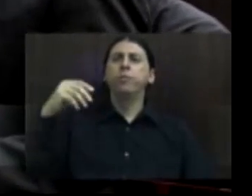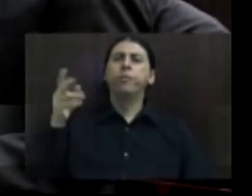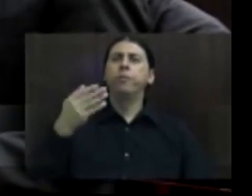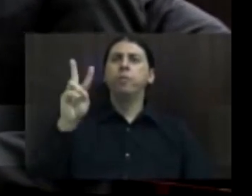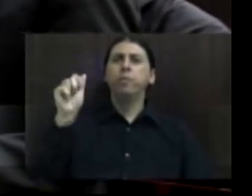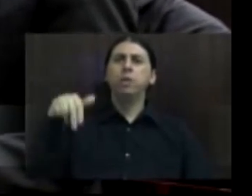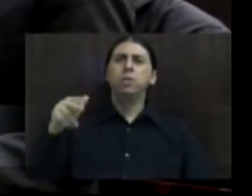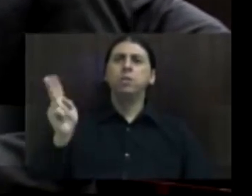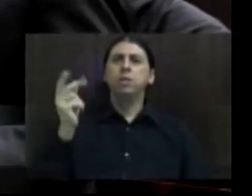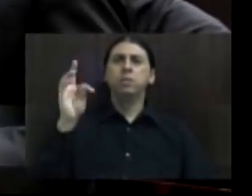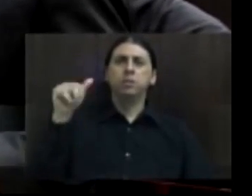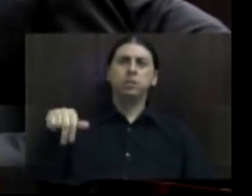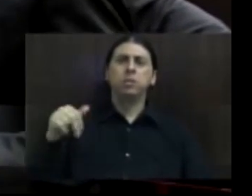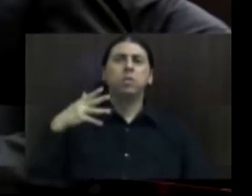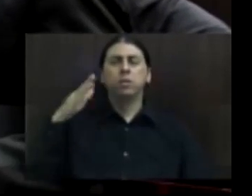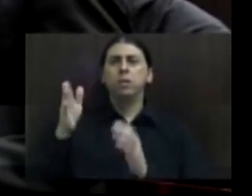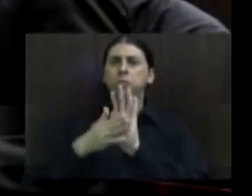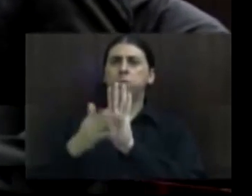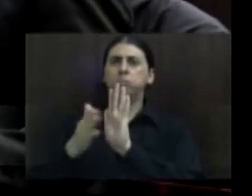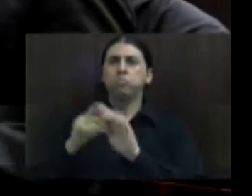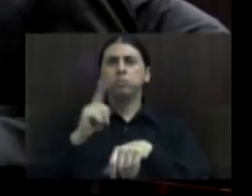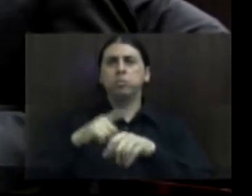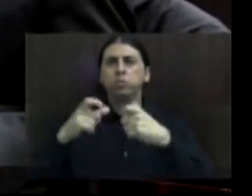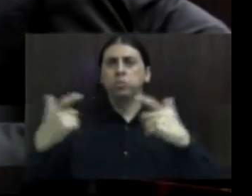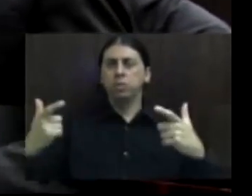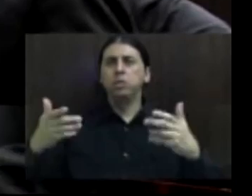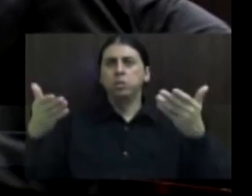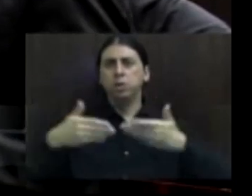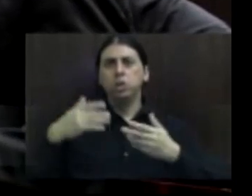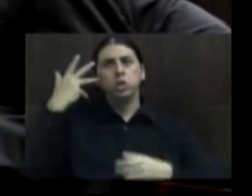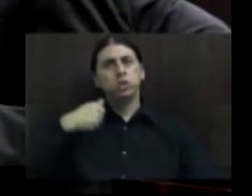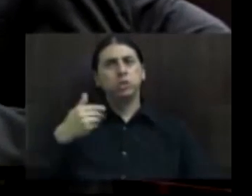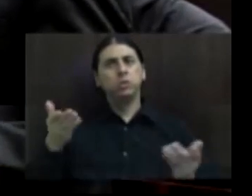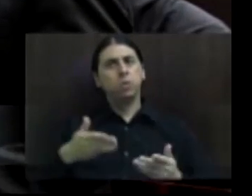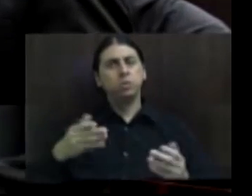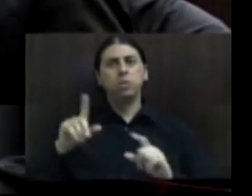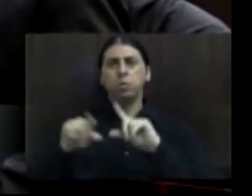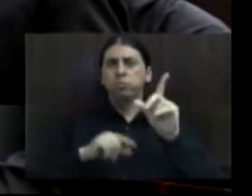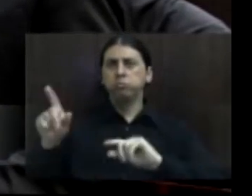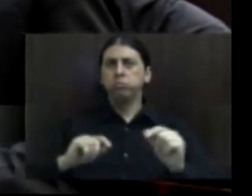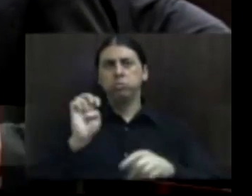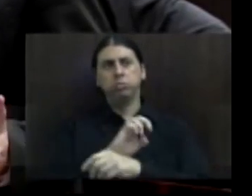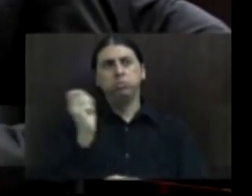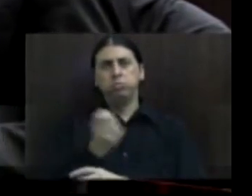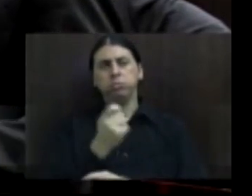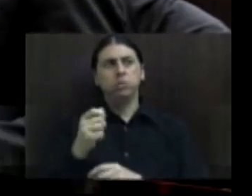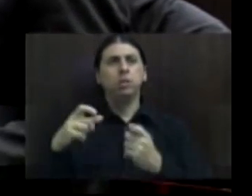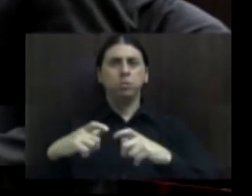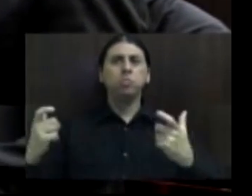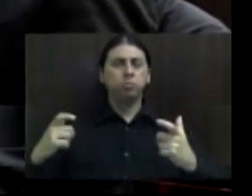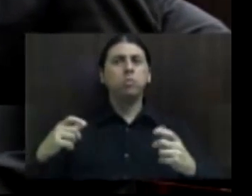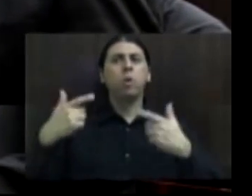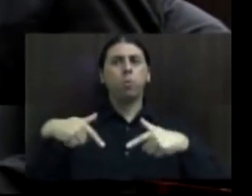grande expediente que nos traz no dia de hoje as escolhas do nosso Estado do um estado grande